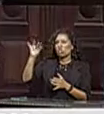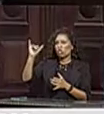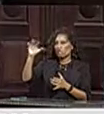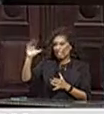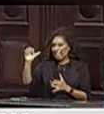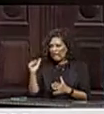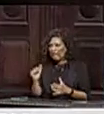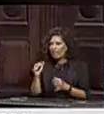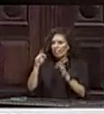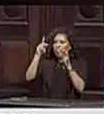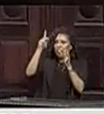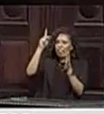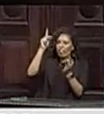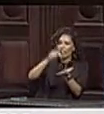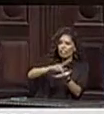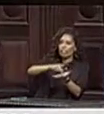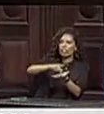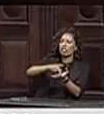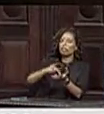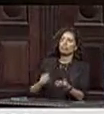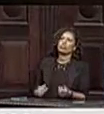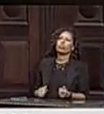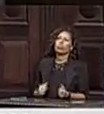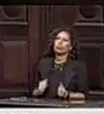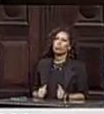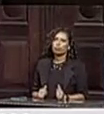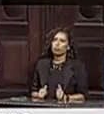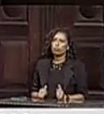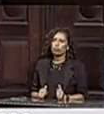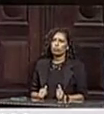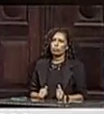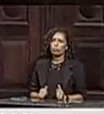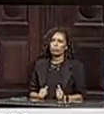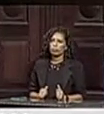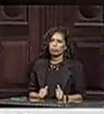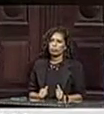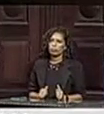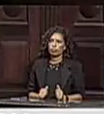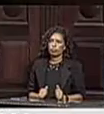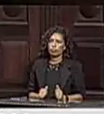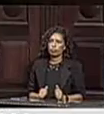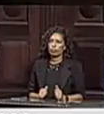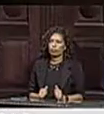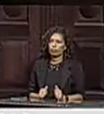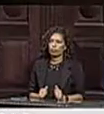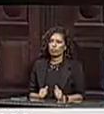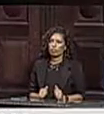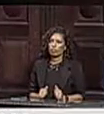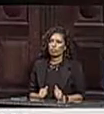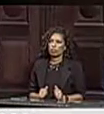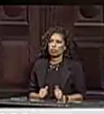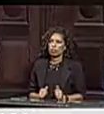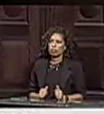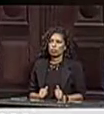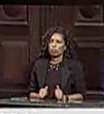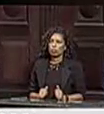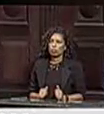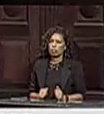CAO não se destacou na Assembleia Nacional Constituinte única e exclusivamente, o que já seria